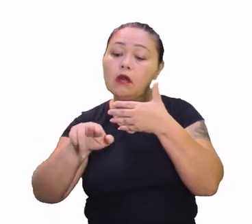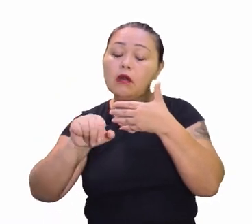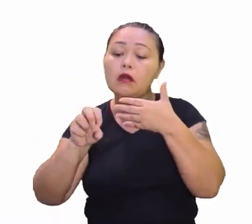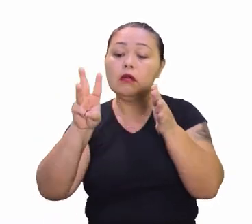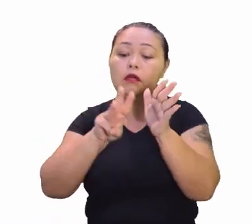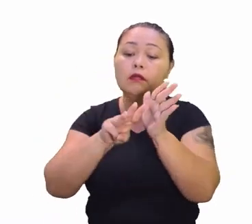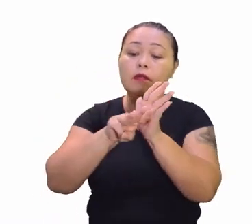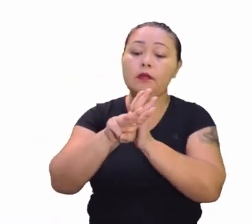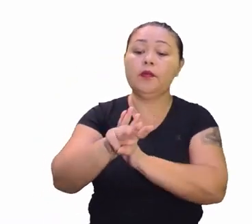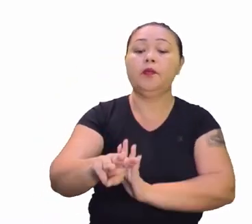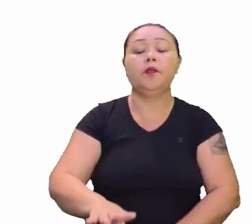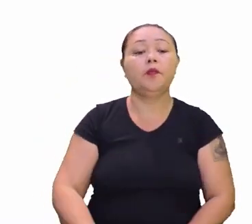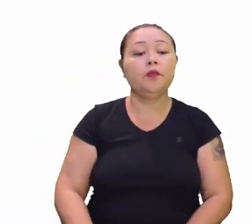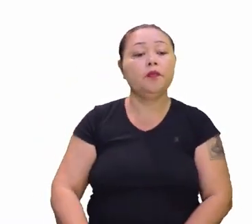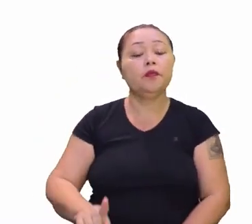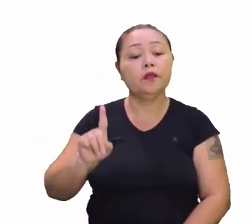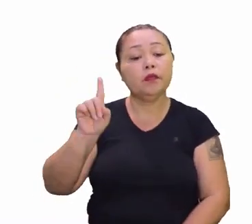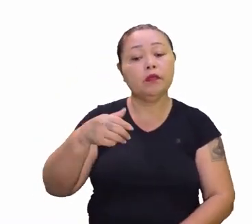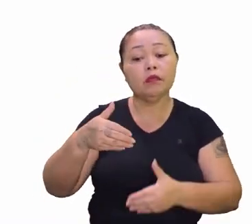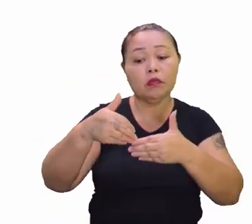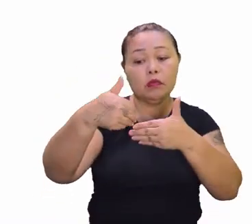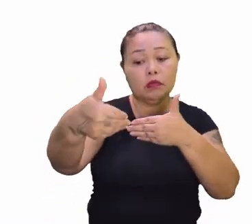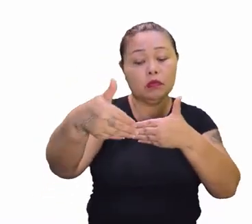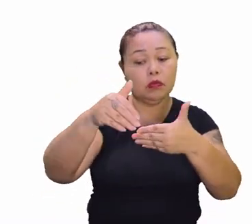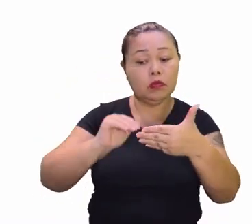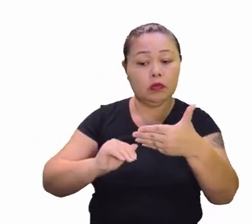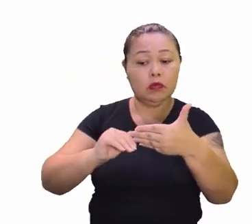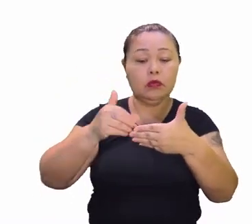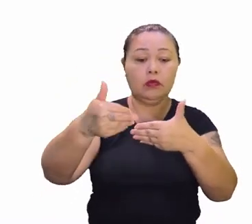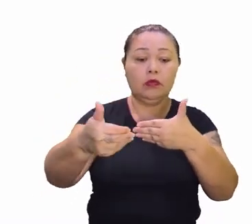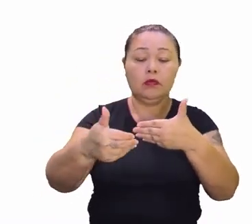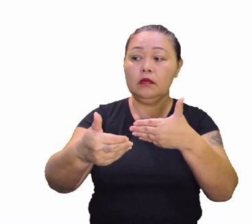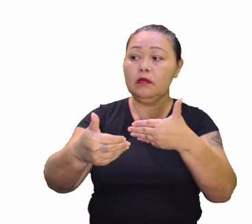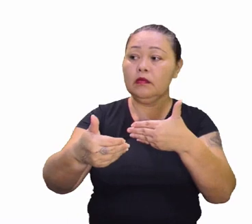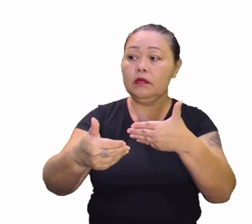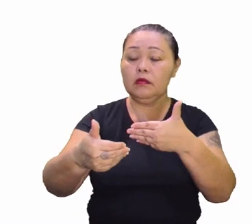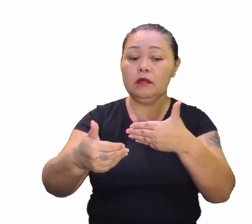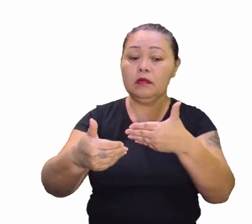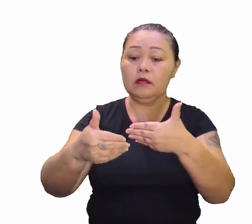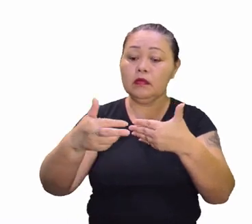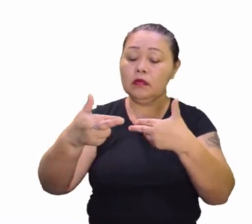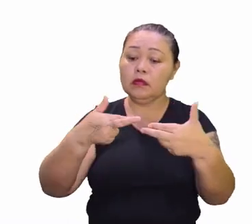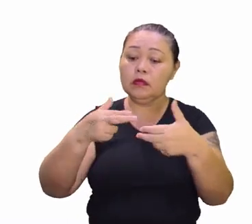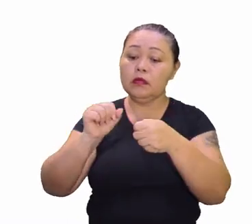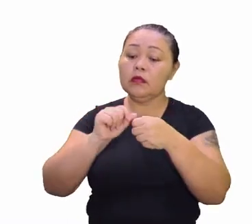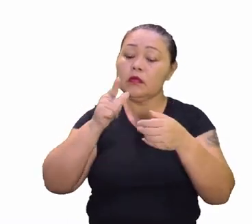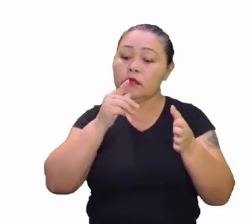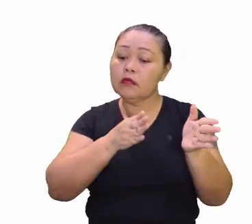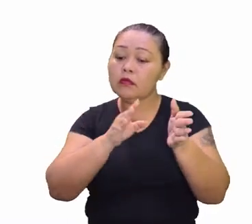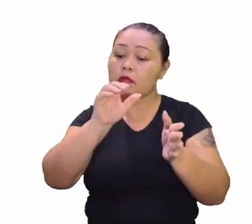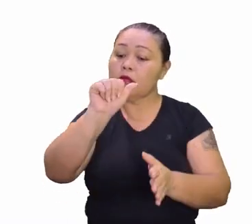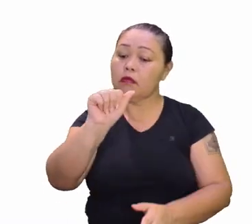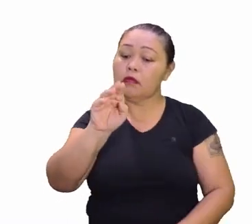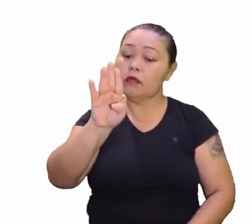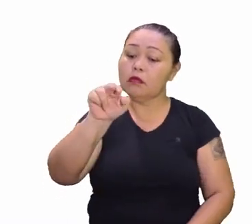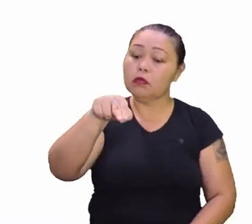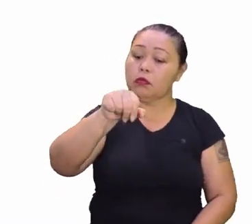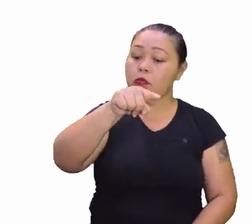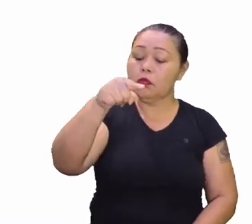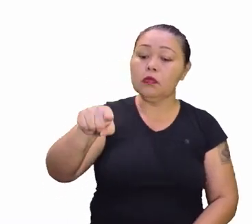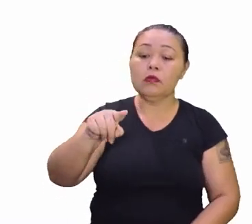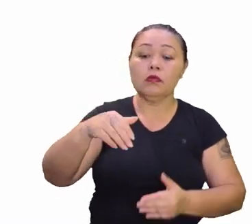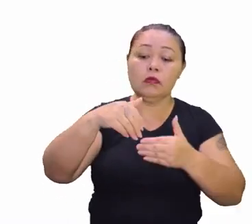bacia do Madeira. E ela faz fronteira, aqui quando a gente fala da relação desse rio do Abunã, ó, ela